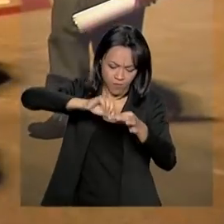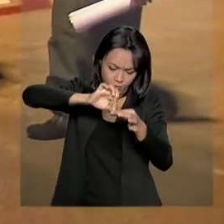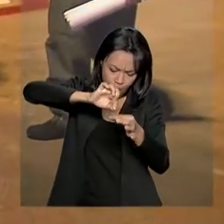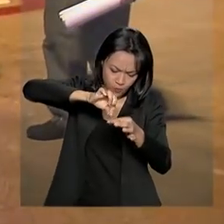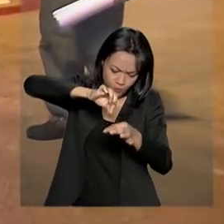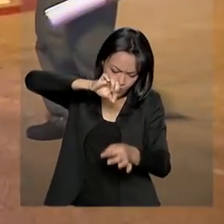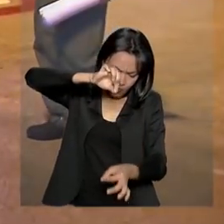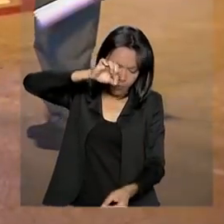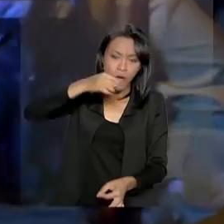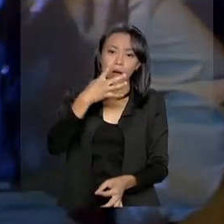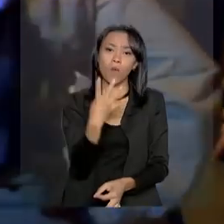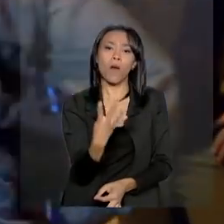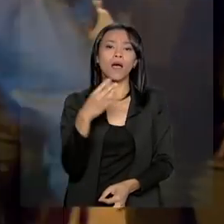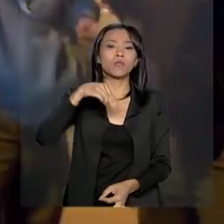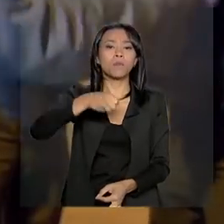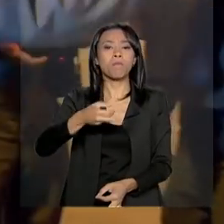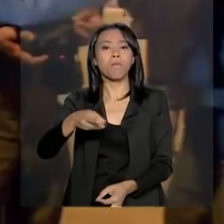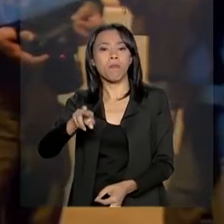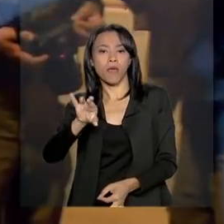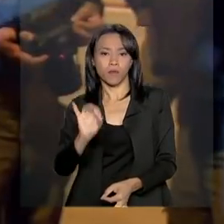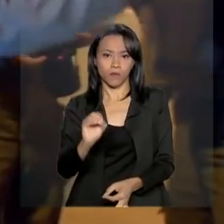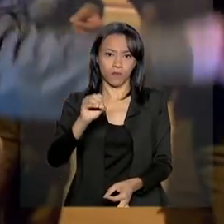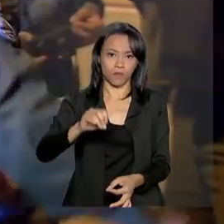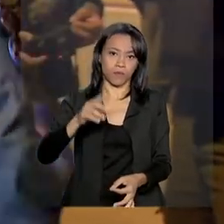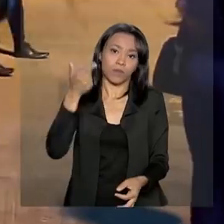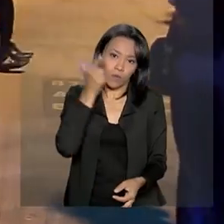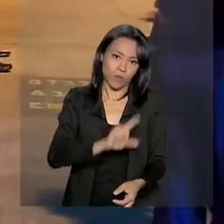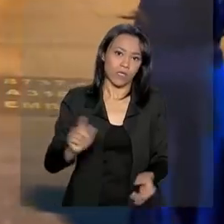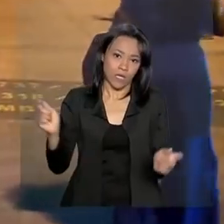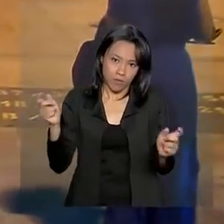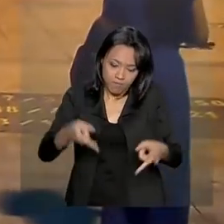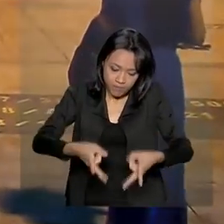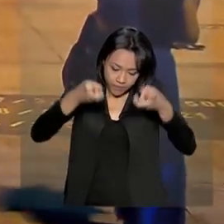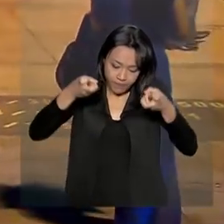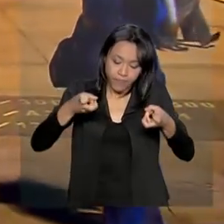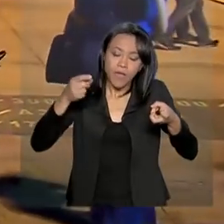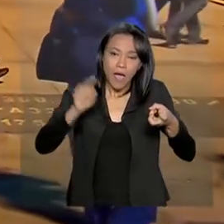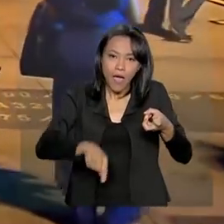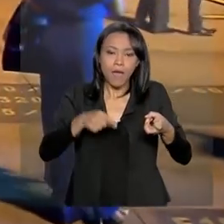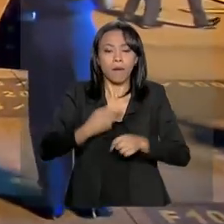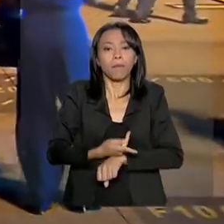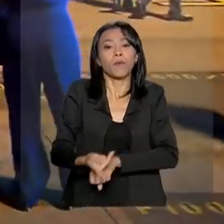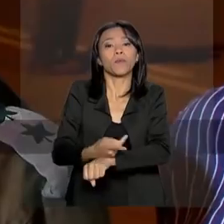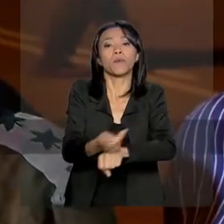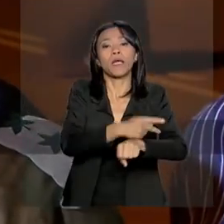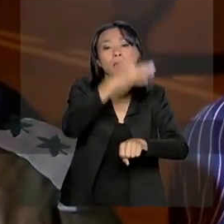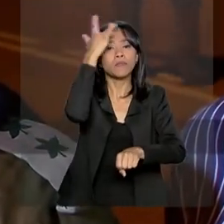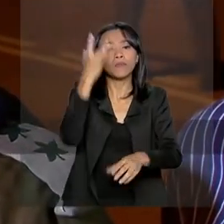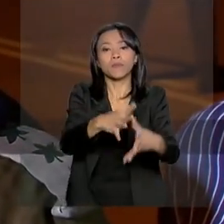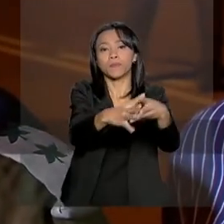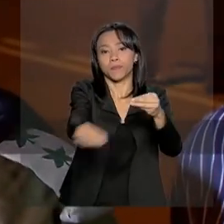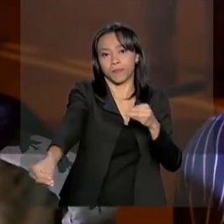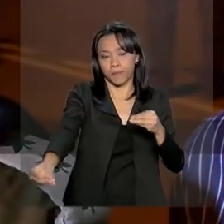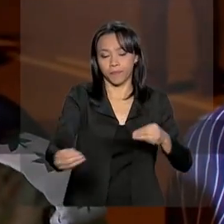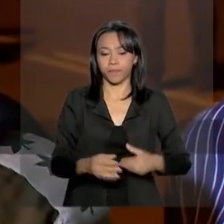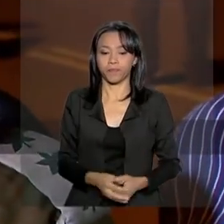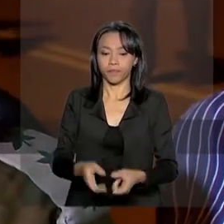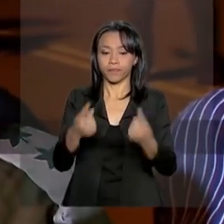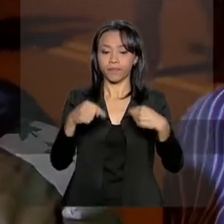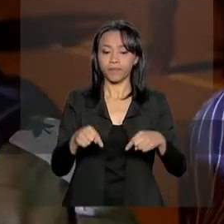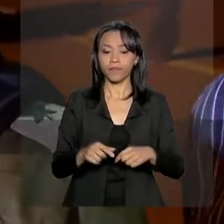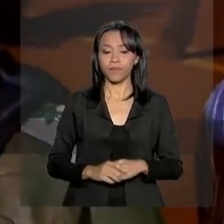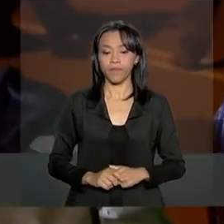metros abaixo da lama. Esses equipamentos devem ser usados para localizar desaparecidos. We are looking